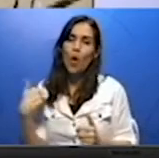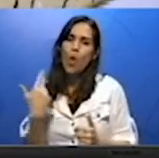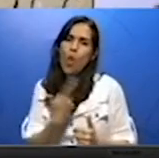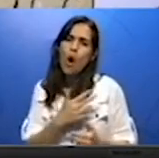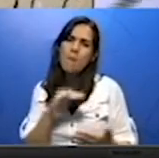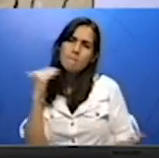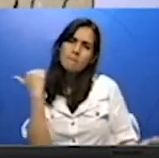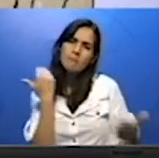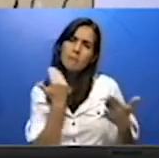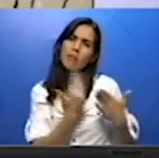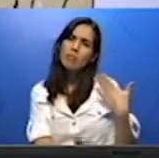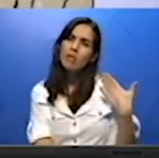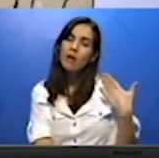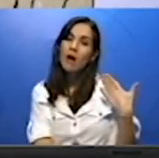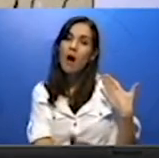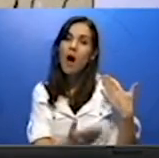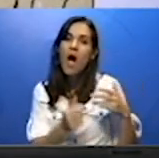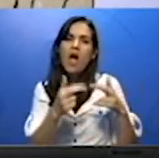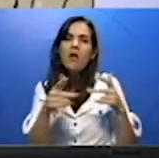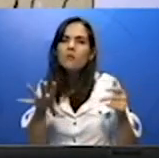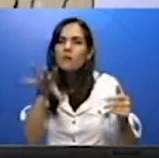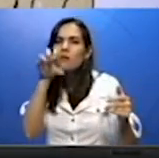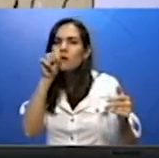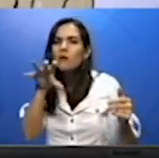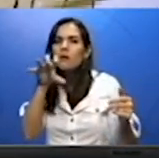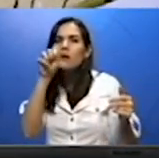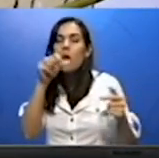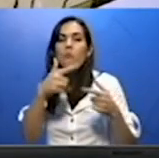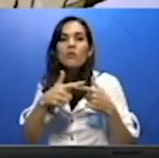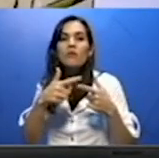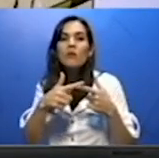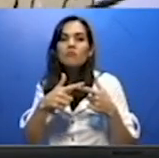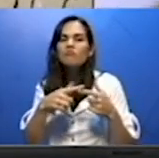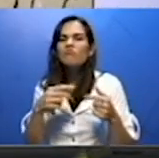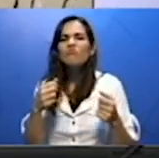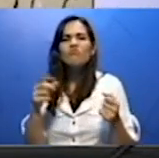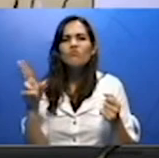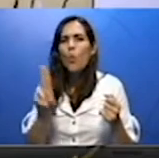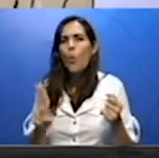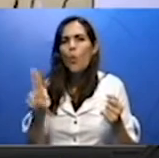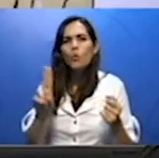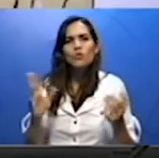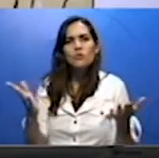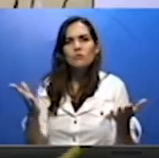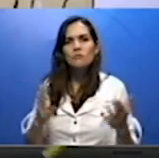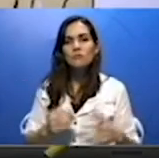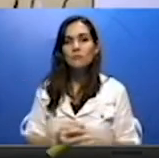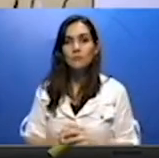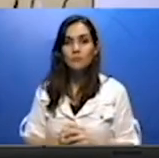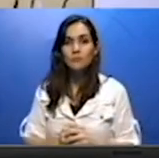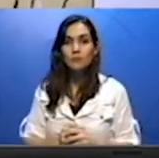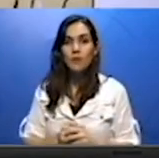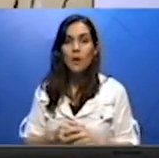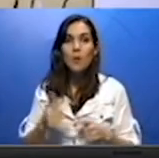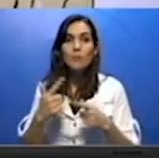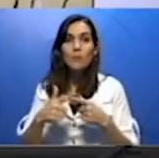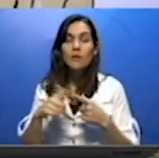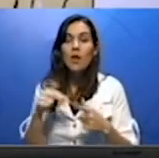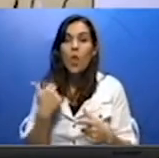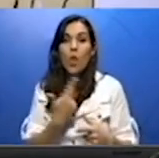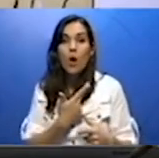ao longo do nosso desenvolvimento essas fendas branquiais Porque não são úteis por motivos óbvios nós somos animais